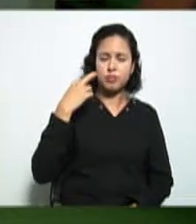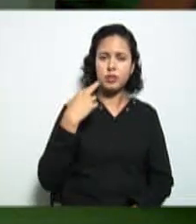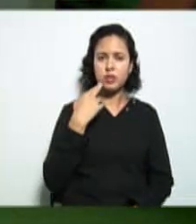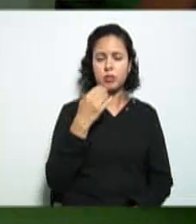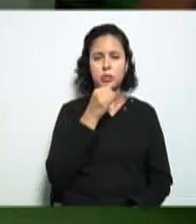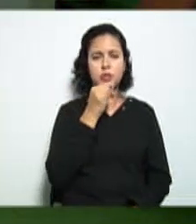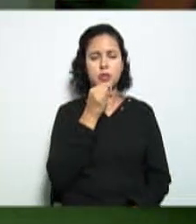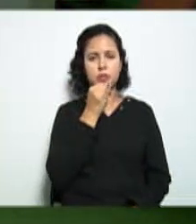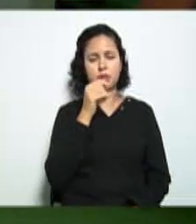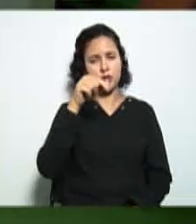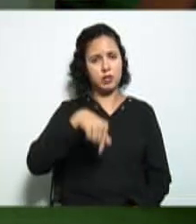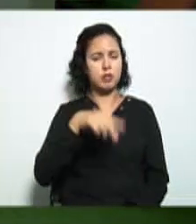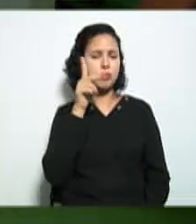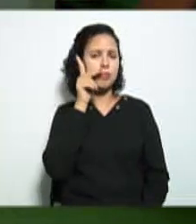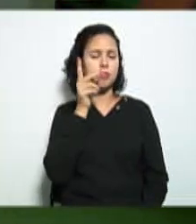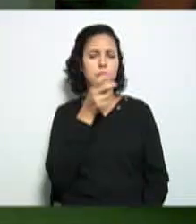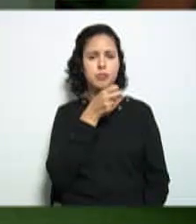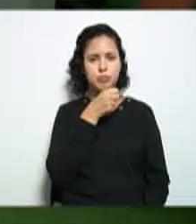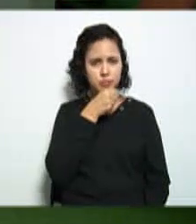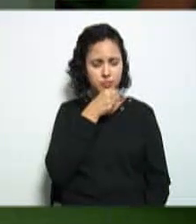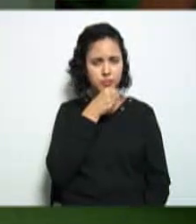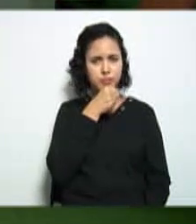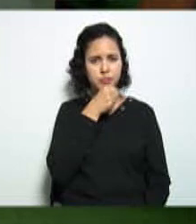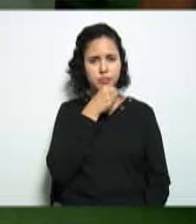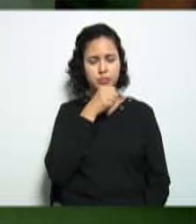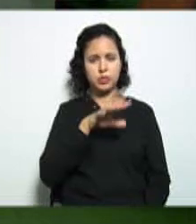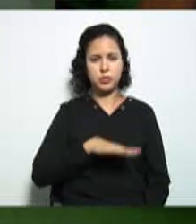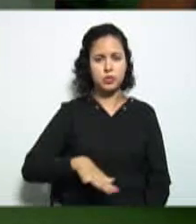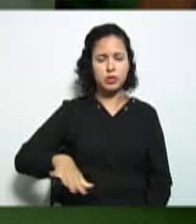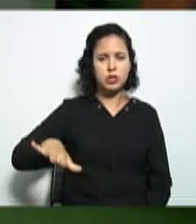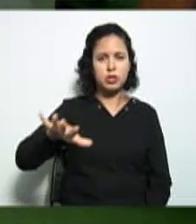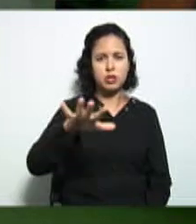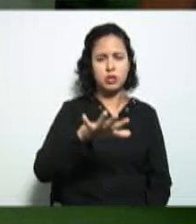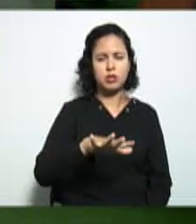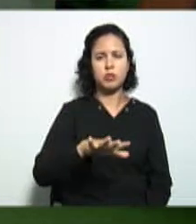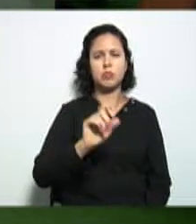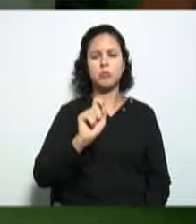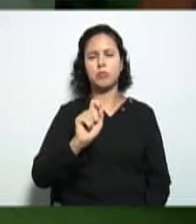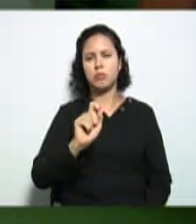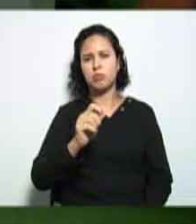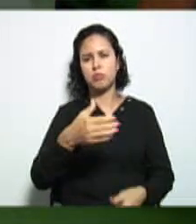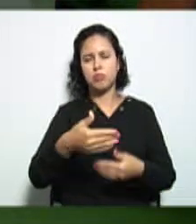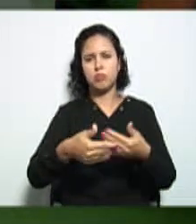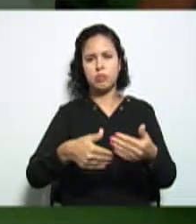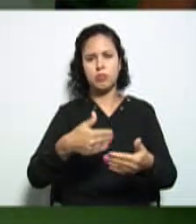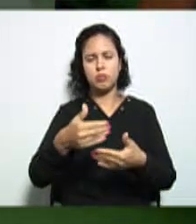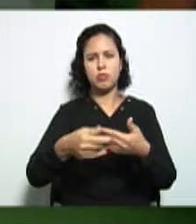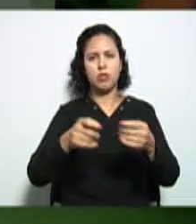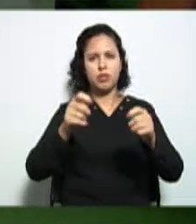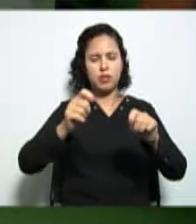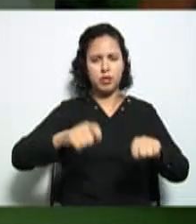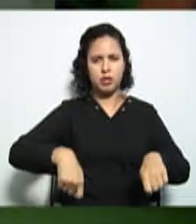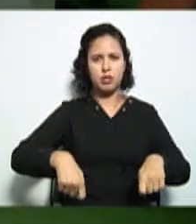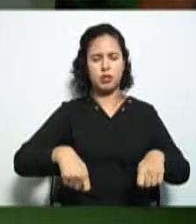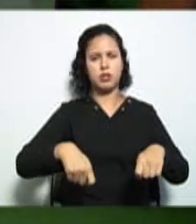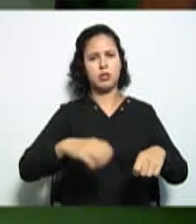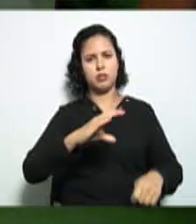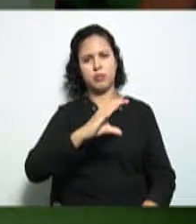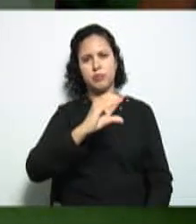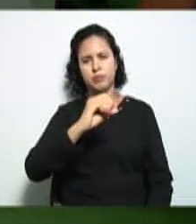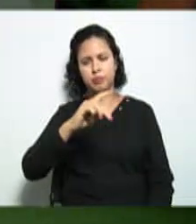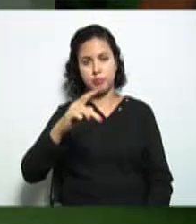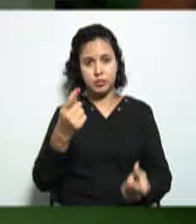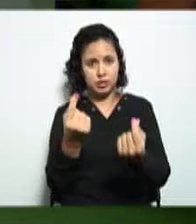aqui em Porto Velho, né, o campo é mais propício, né, é mais favorável para cooperativas